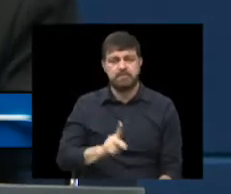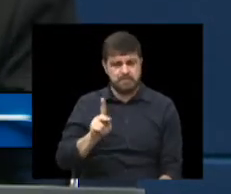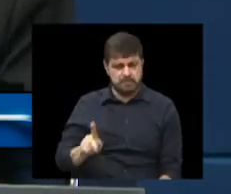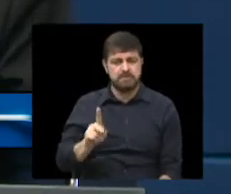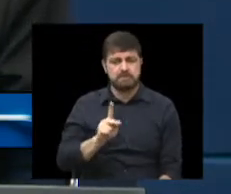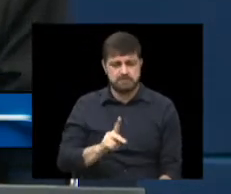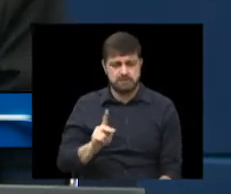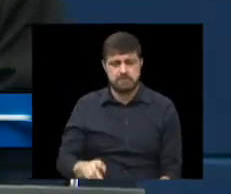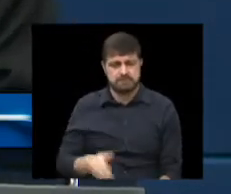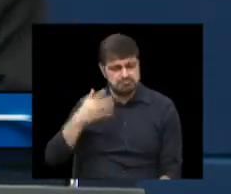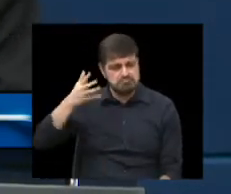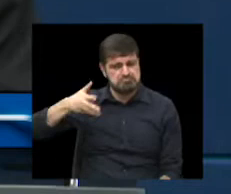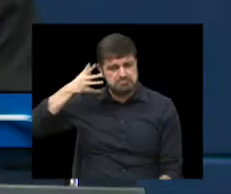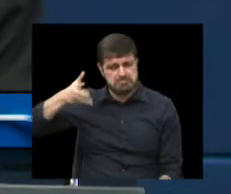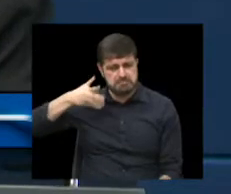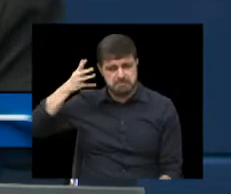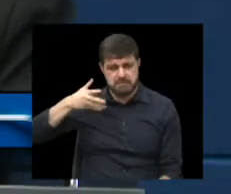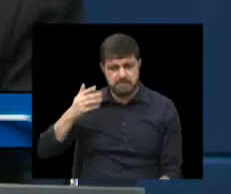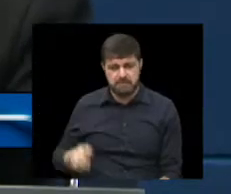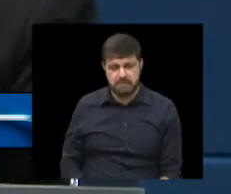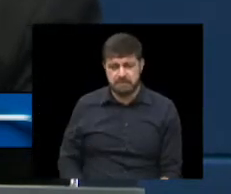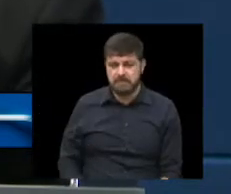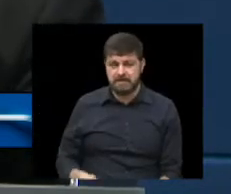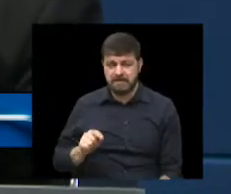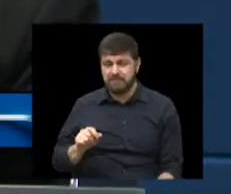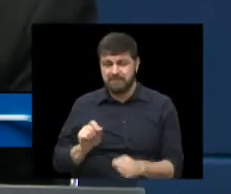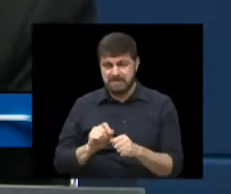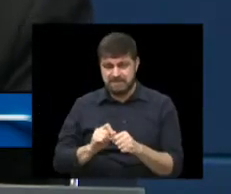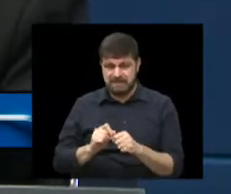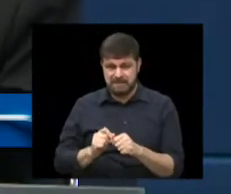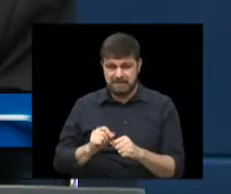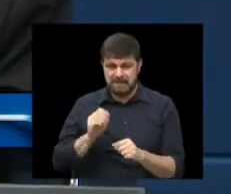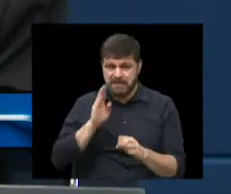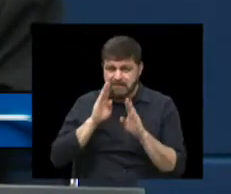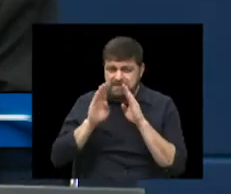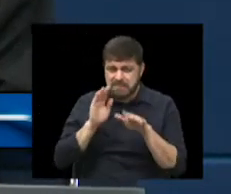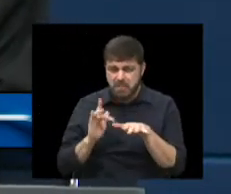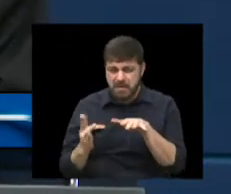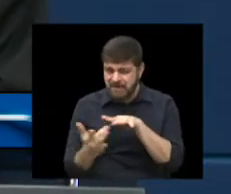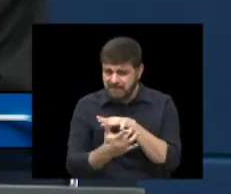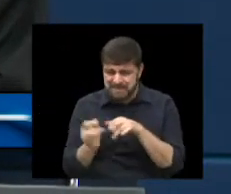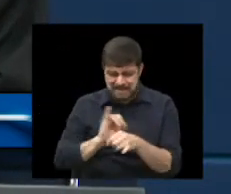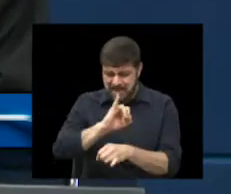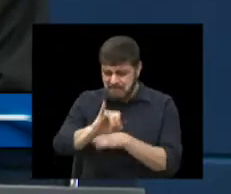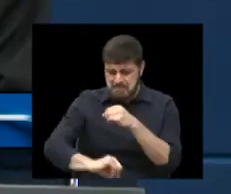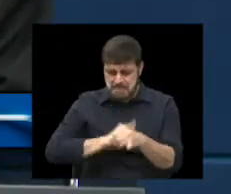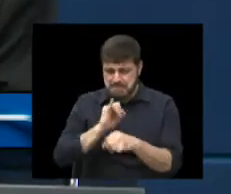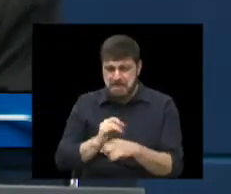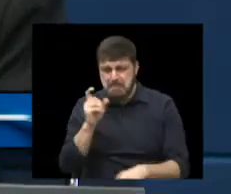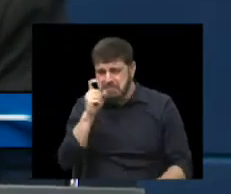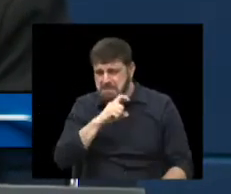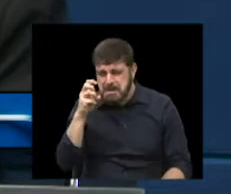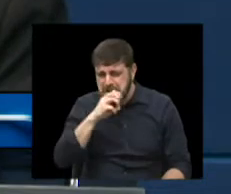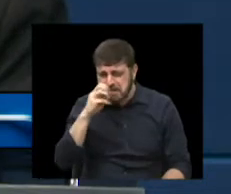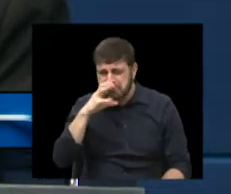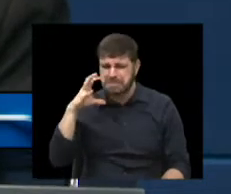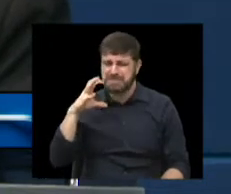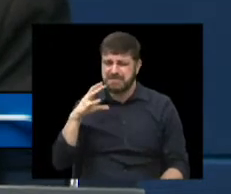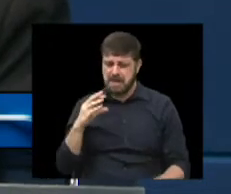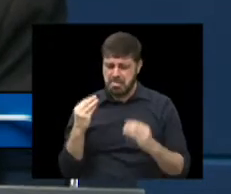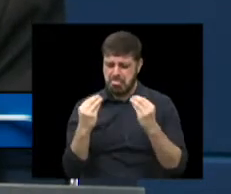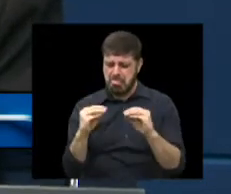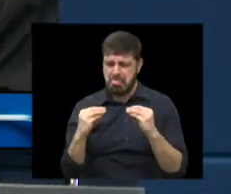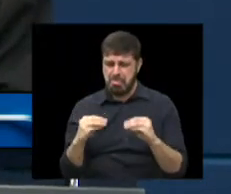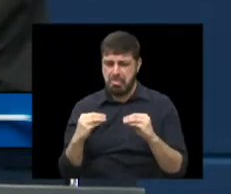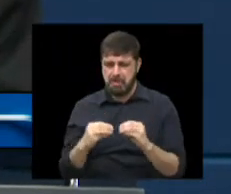Alberto, quando ele menciona de boatos na rede social, na internet, dando conta de que